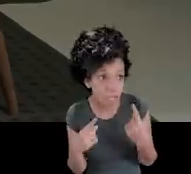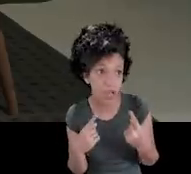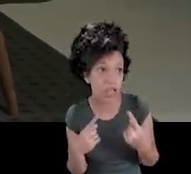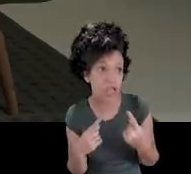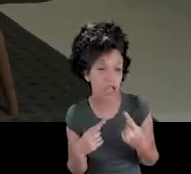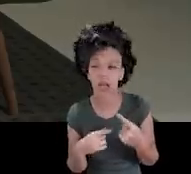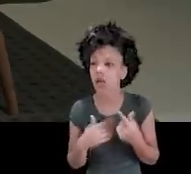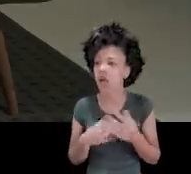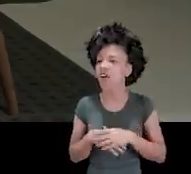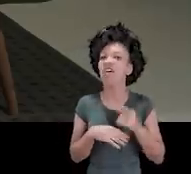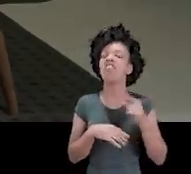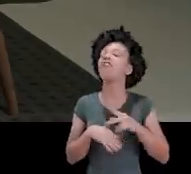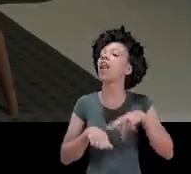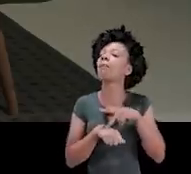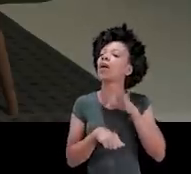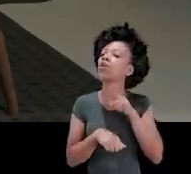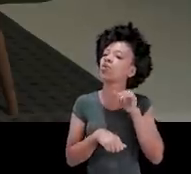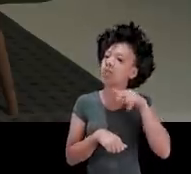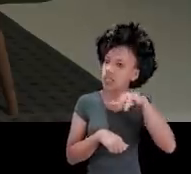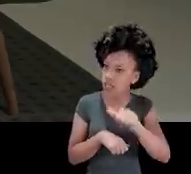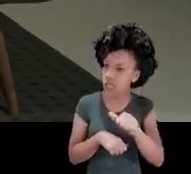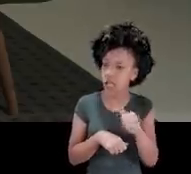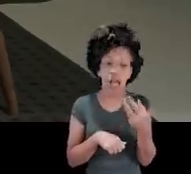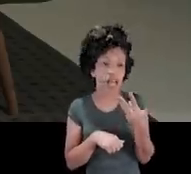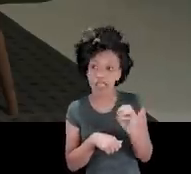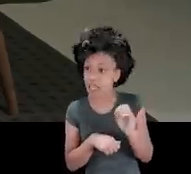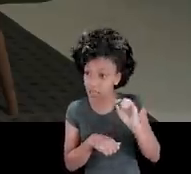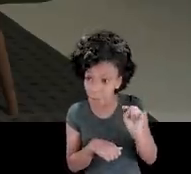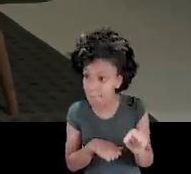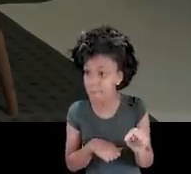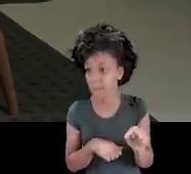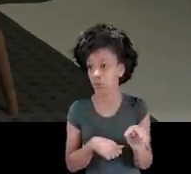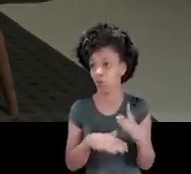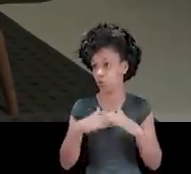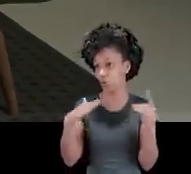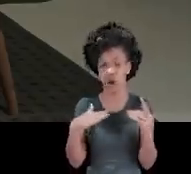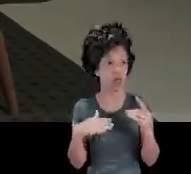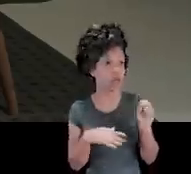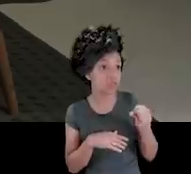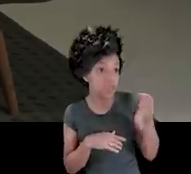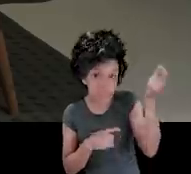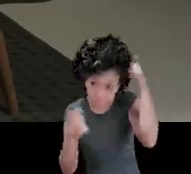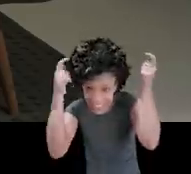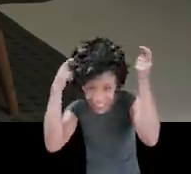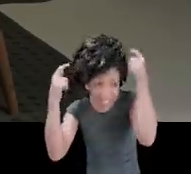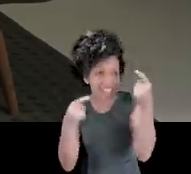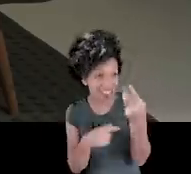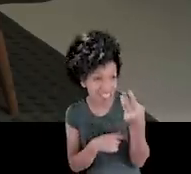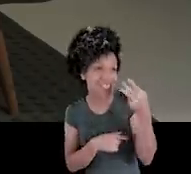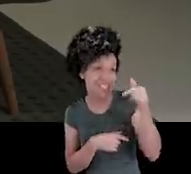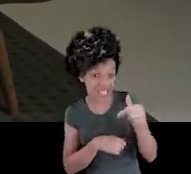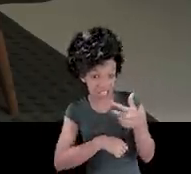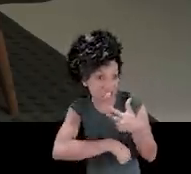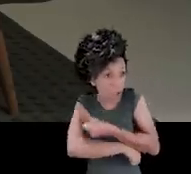Vocês vão pra Turquia gastar 30 mil dólares? Você se submeter a 37 mil agulhadas no crânio? É. Na minha cabeça isso é um absurdo,